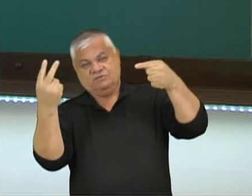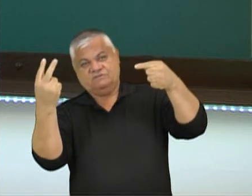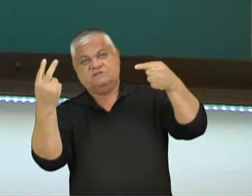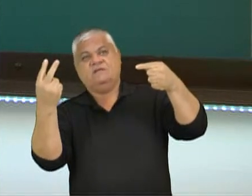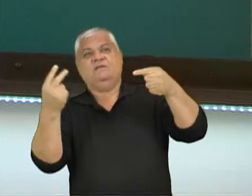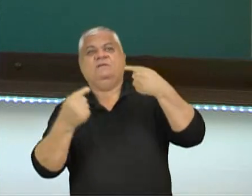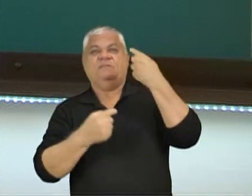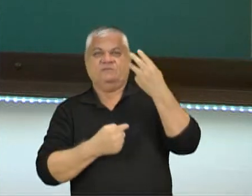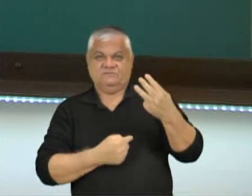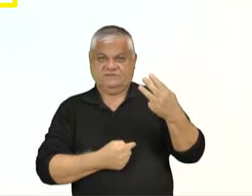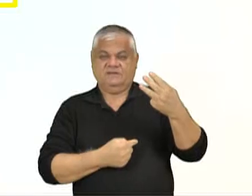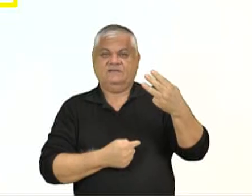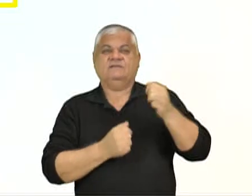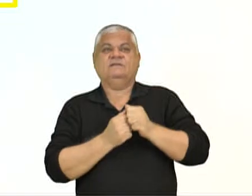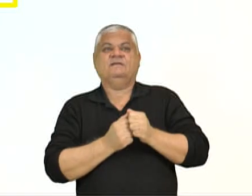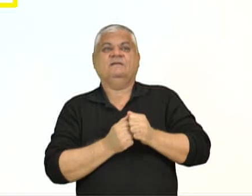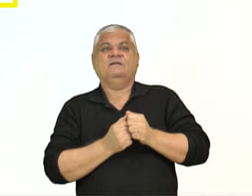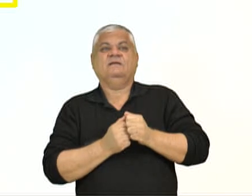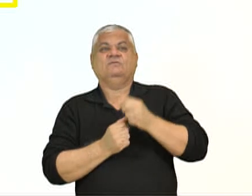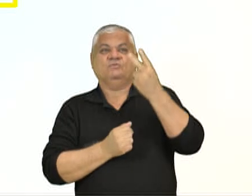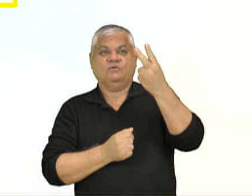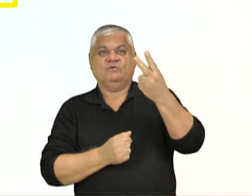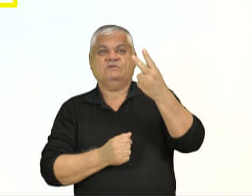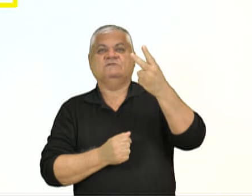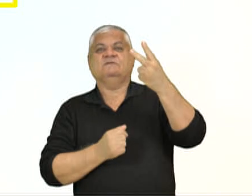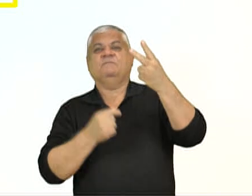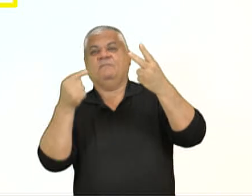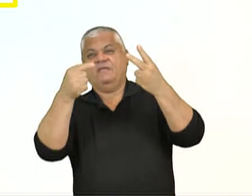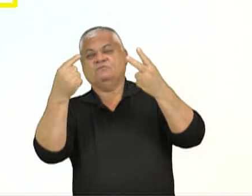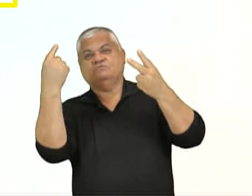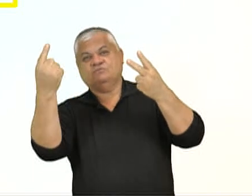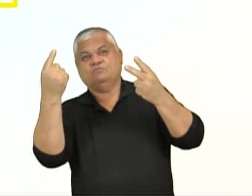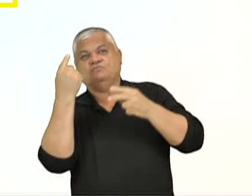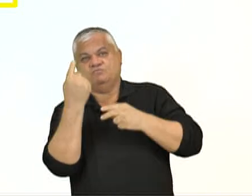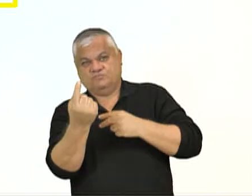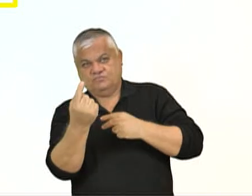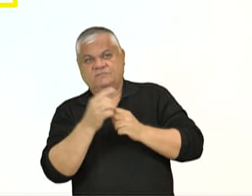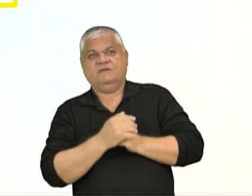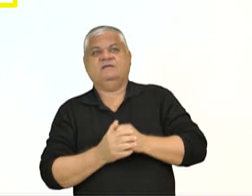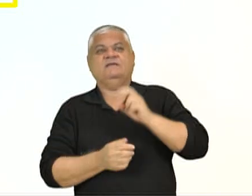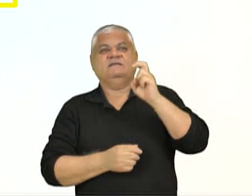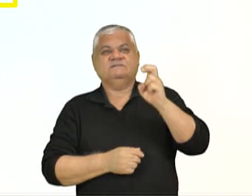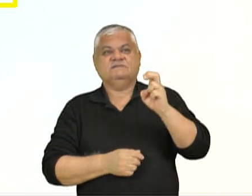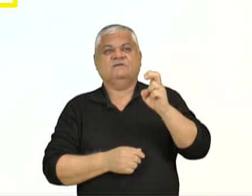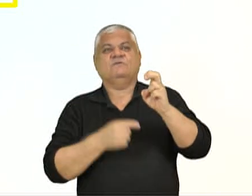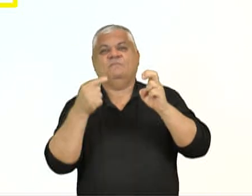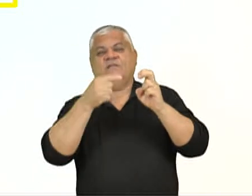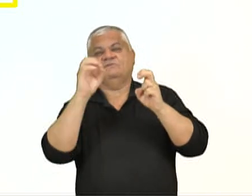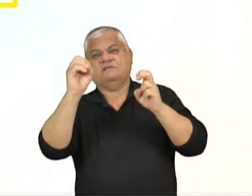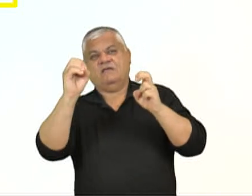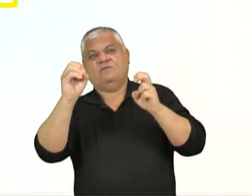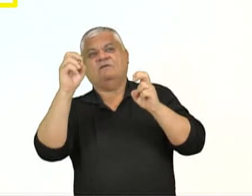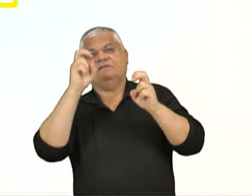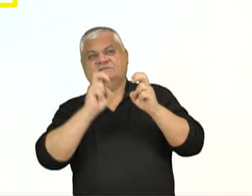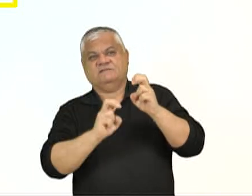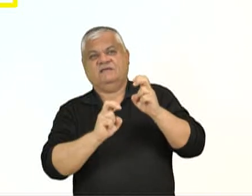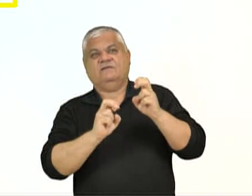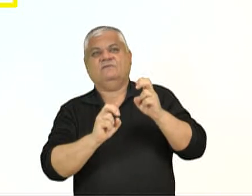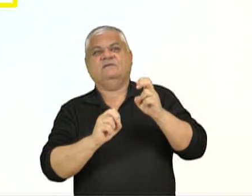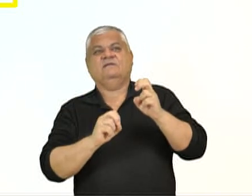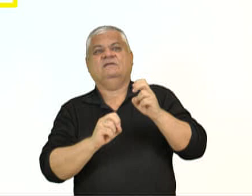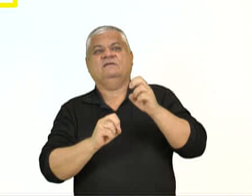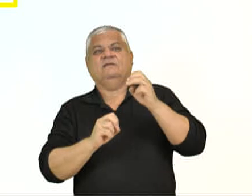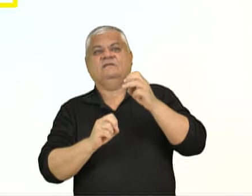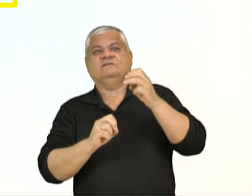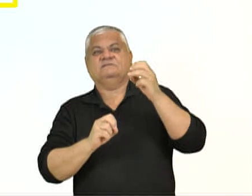2, menos 3. 2, menos 1, 1. 5, menos 0, 0.